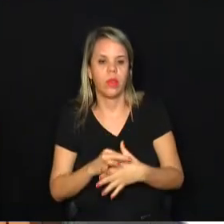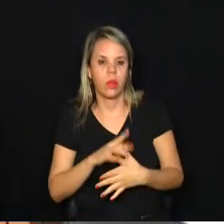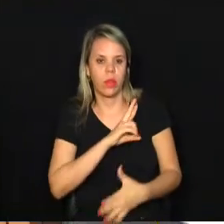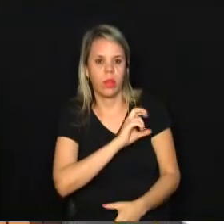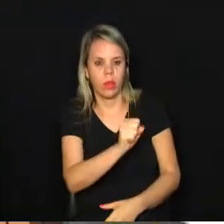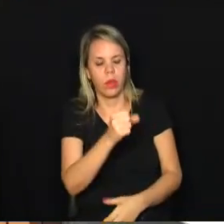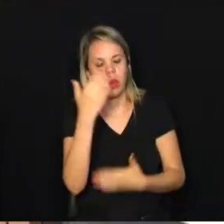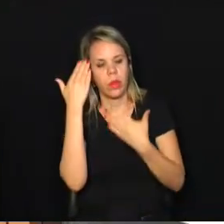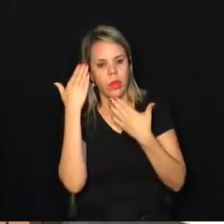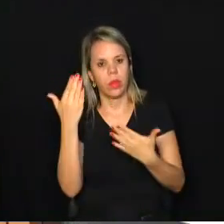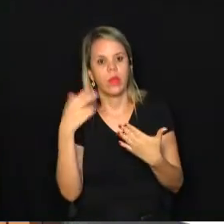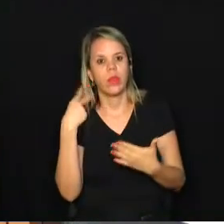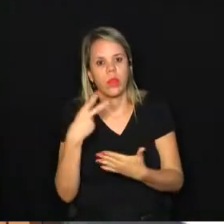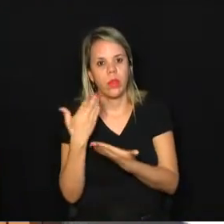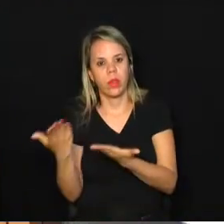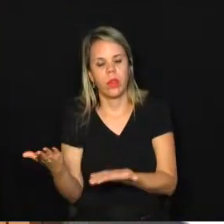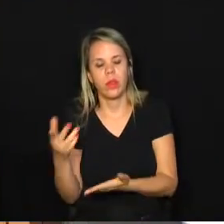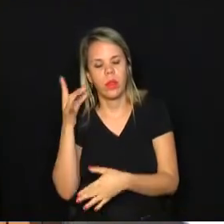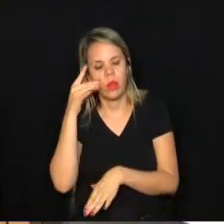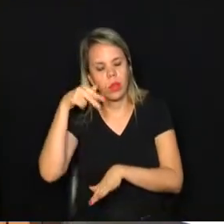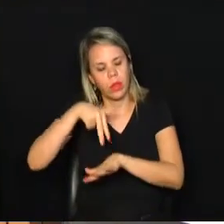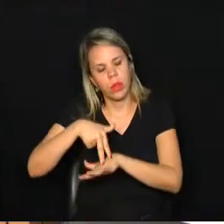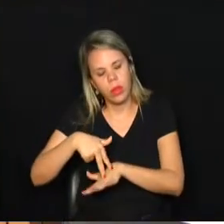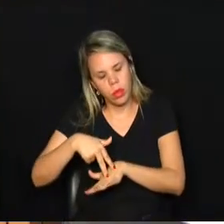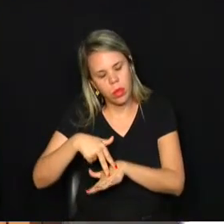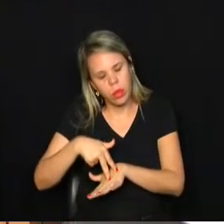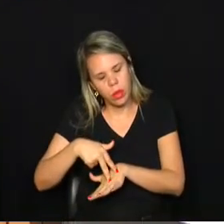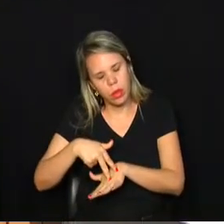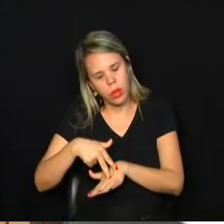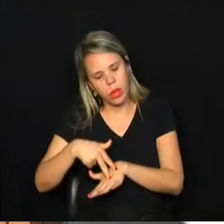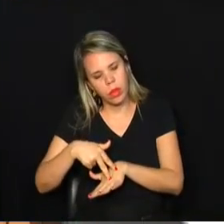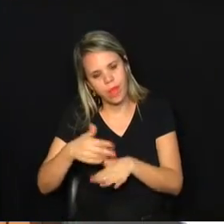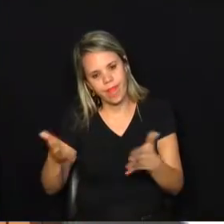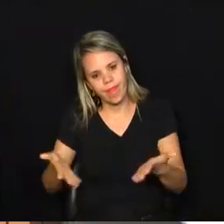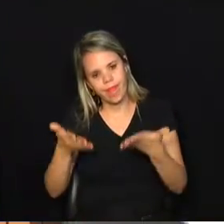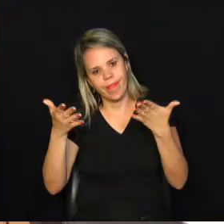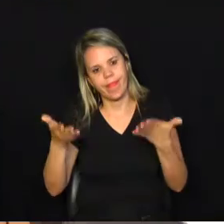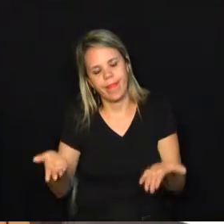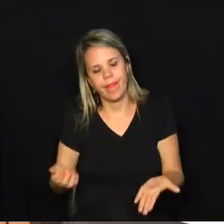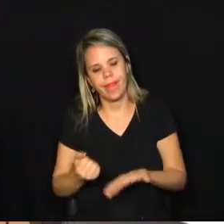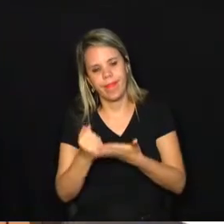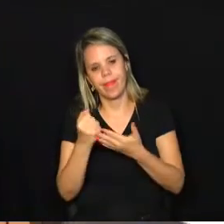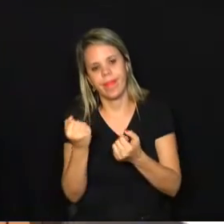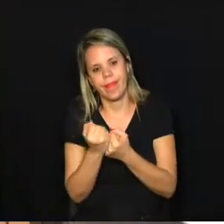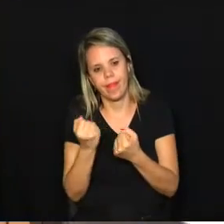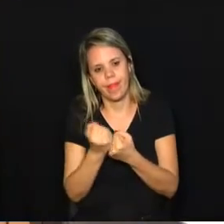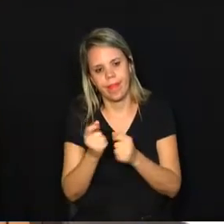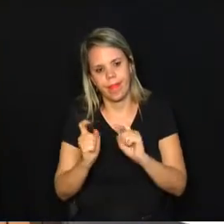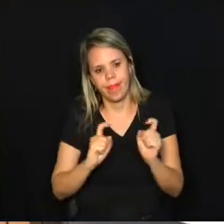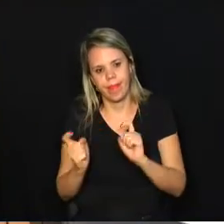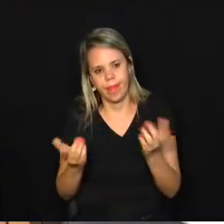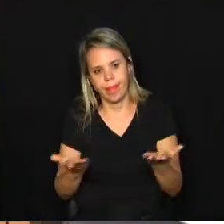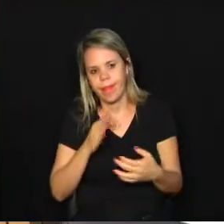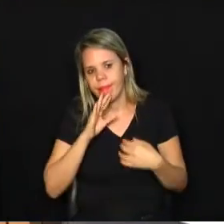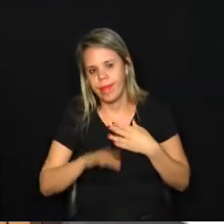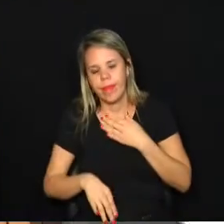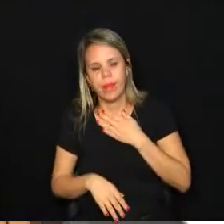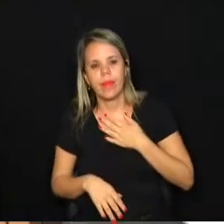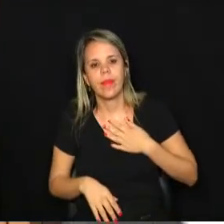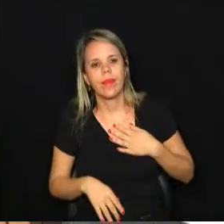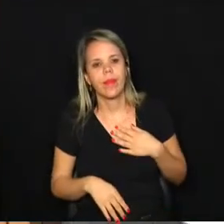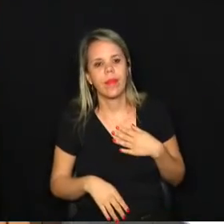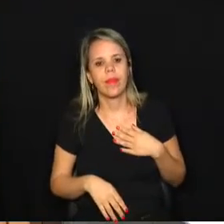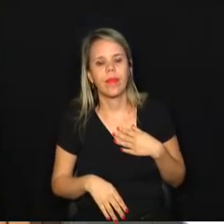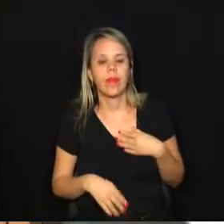muito obrigado, viu, vereador, pela sua presença, que nos engrandece aqui nesta reunião, nesta tarde aqui. Então,